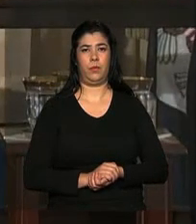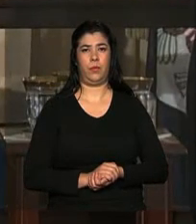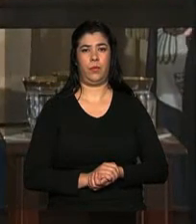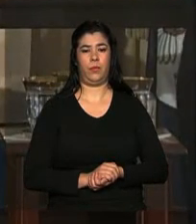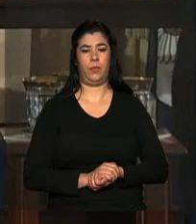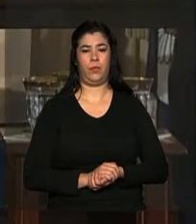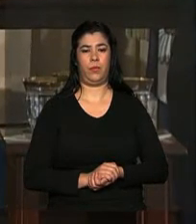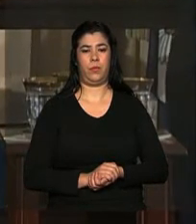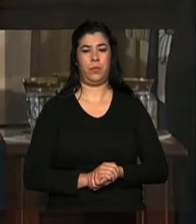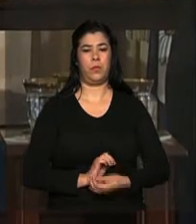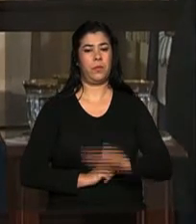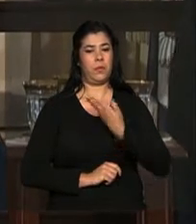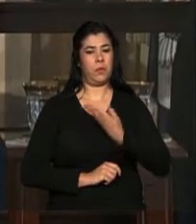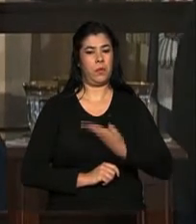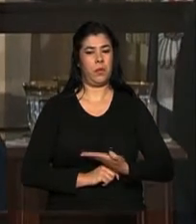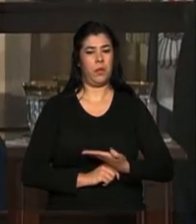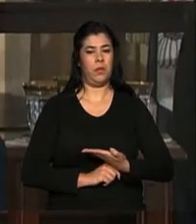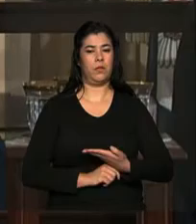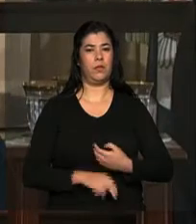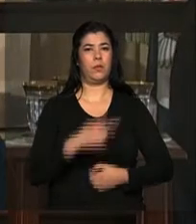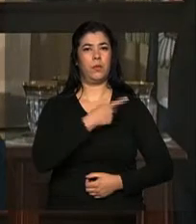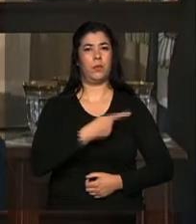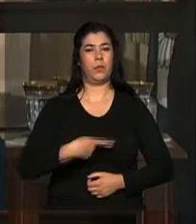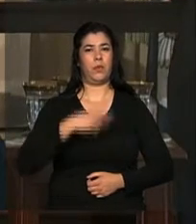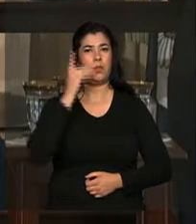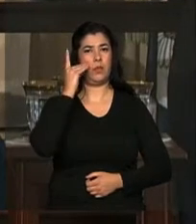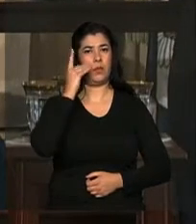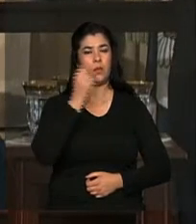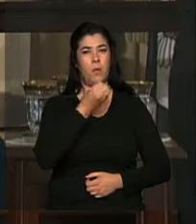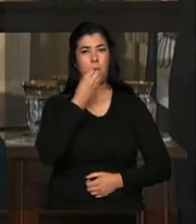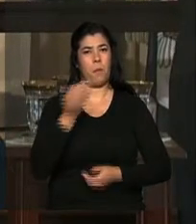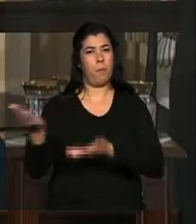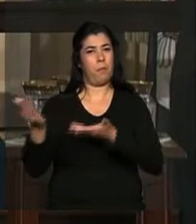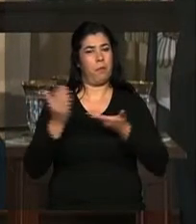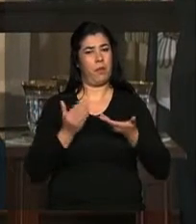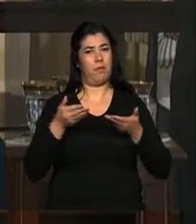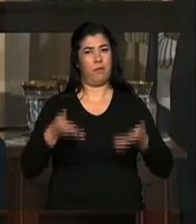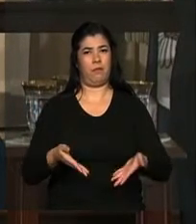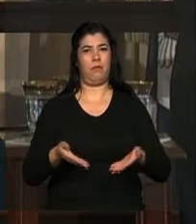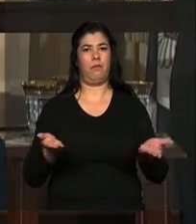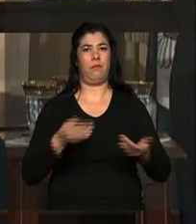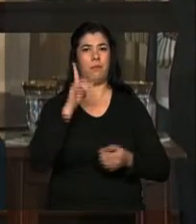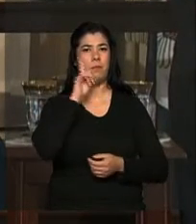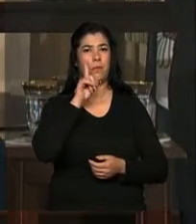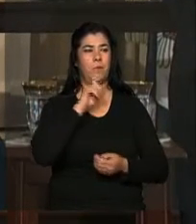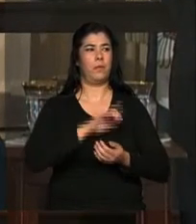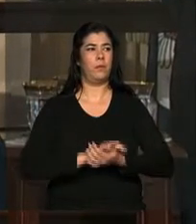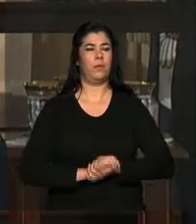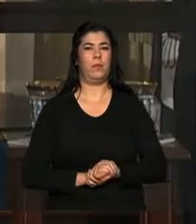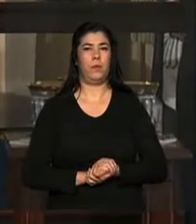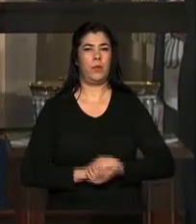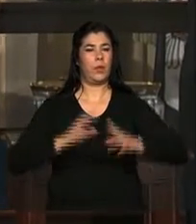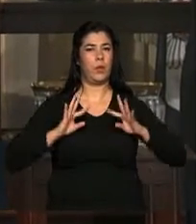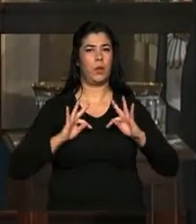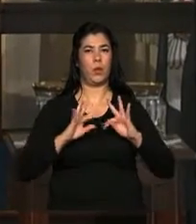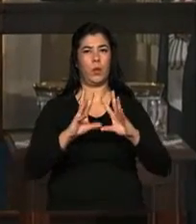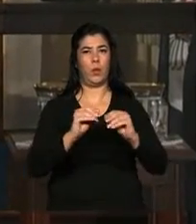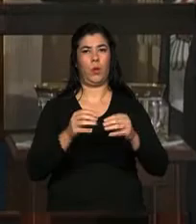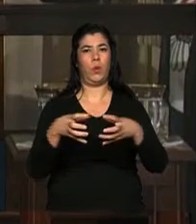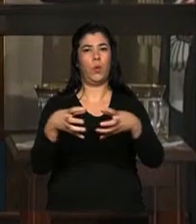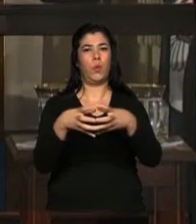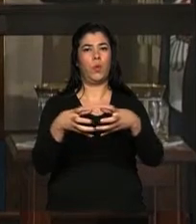Senhora Presidente, bem-vinda ao Departamento de Estado e a toda a delegação